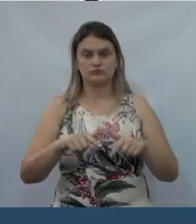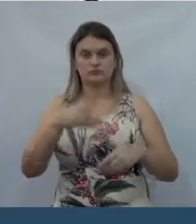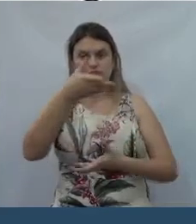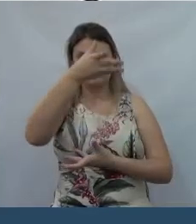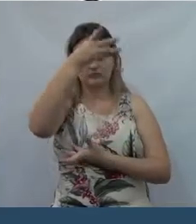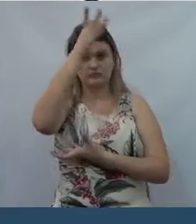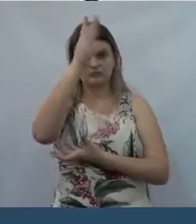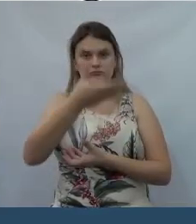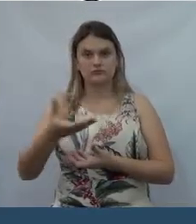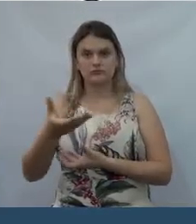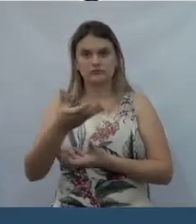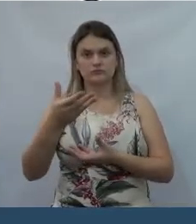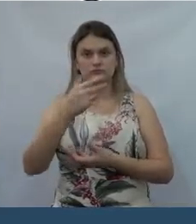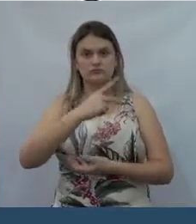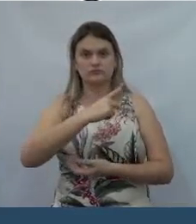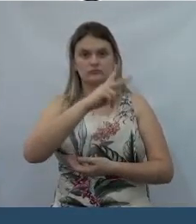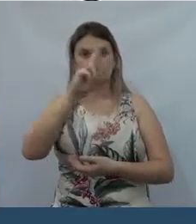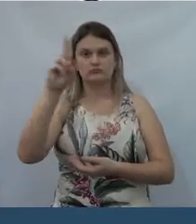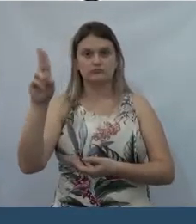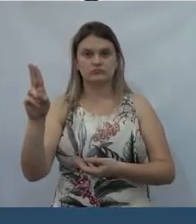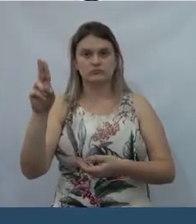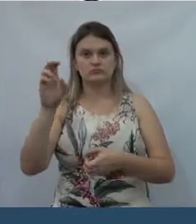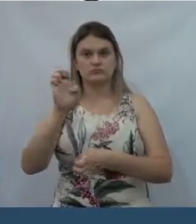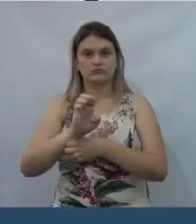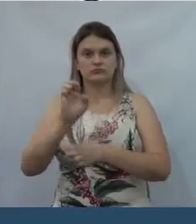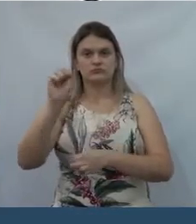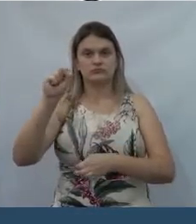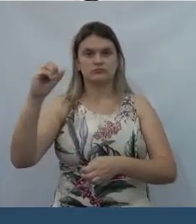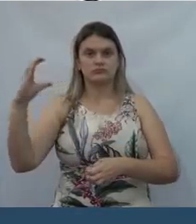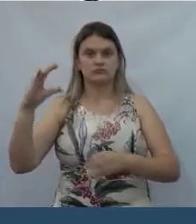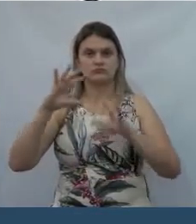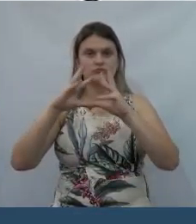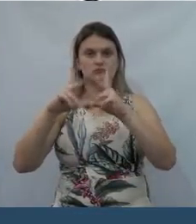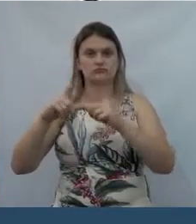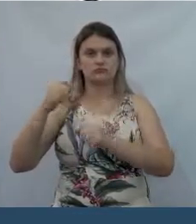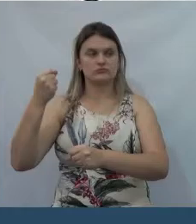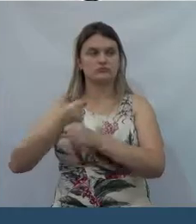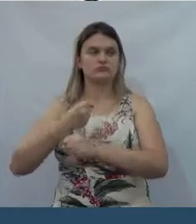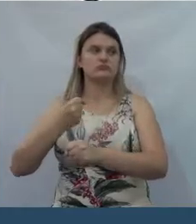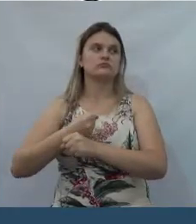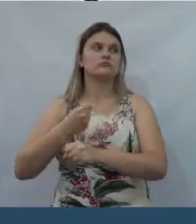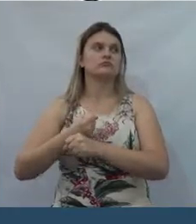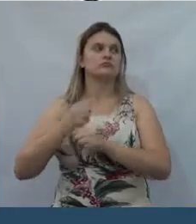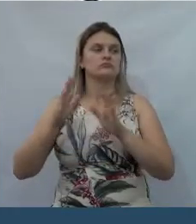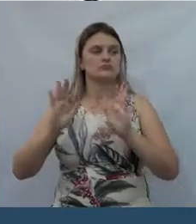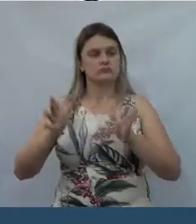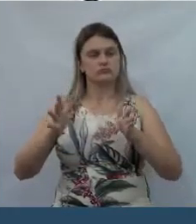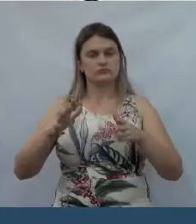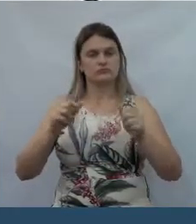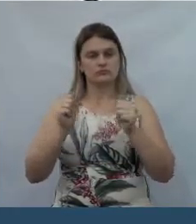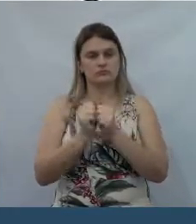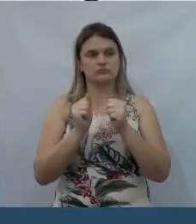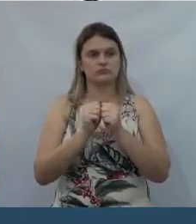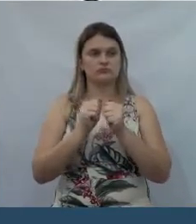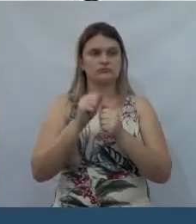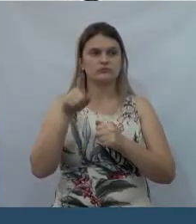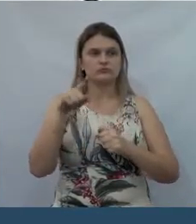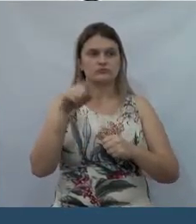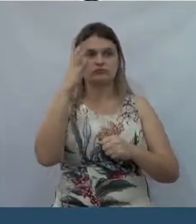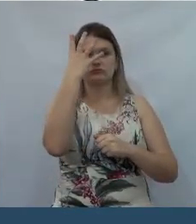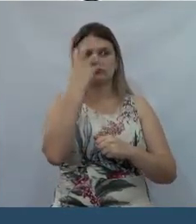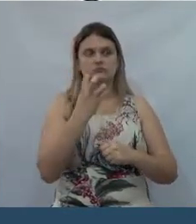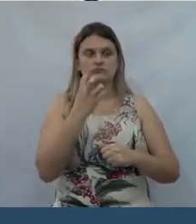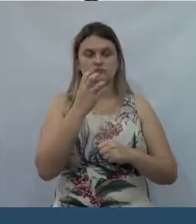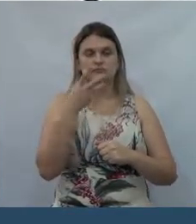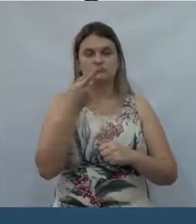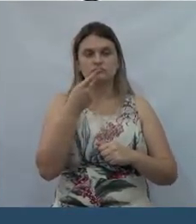Corpo de Bombeiros de Porto União, de Santa Catarina, todo esse tempo que prestou com muita seriedade, com